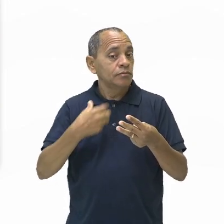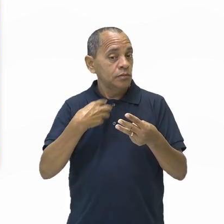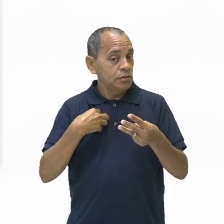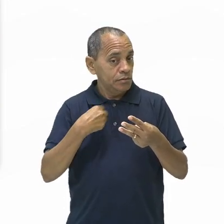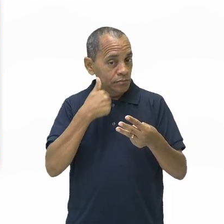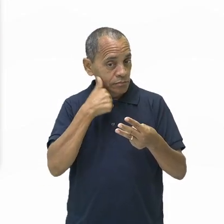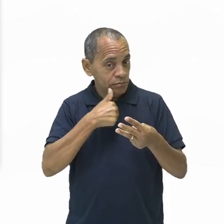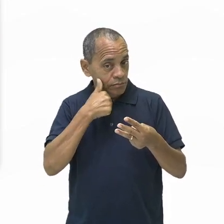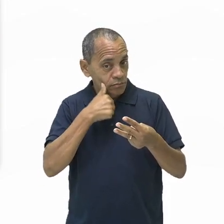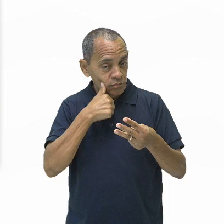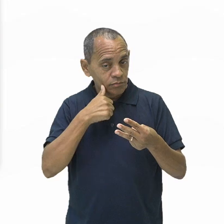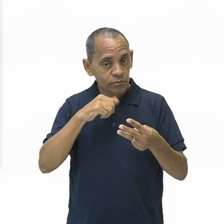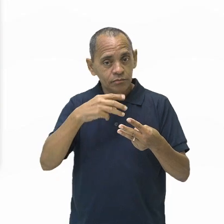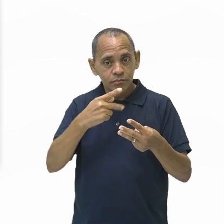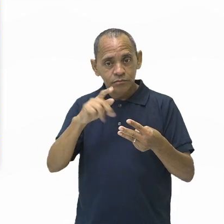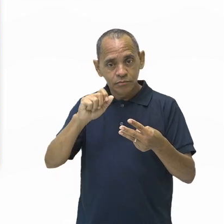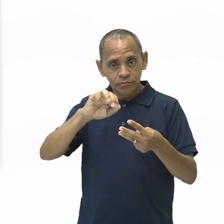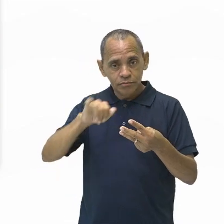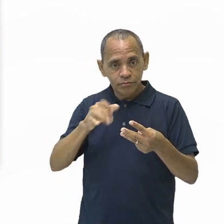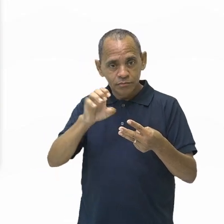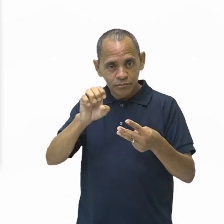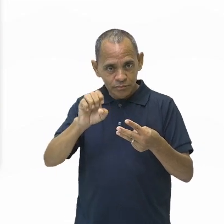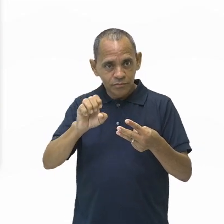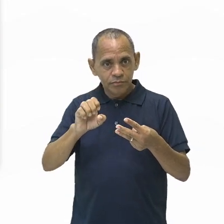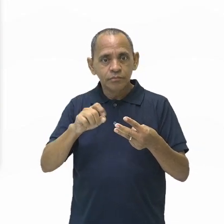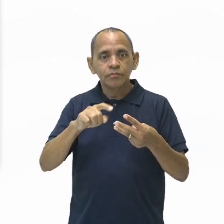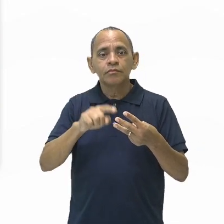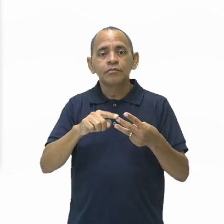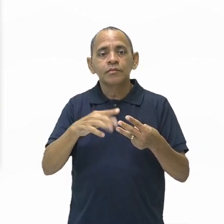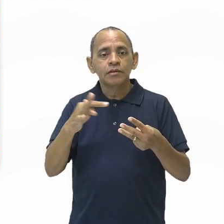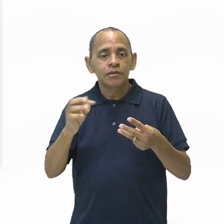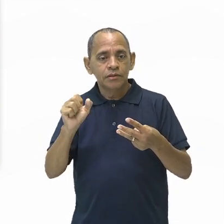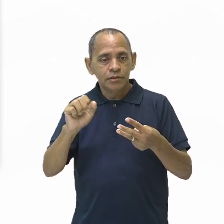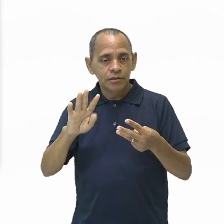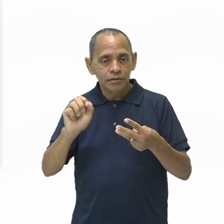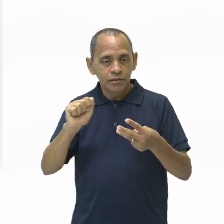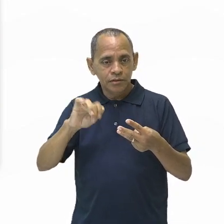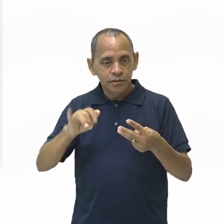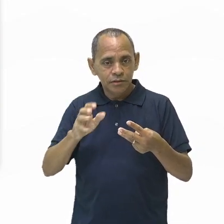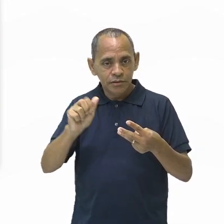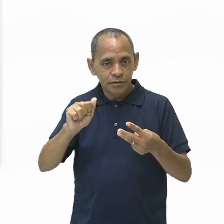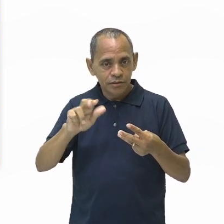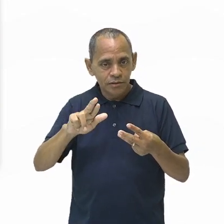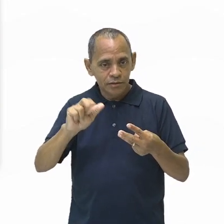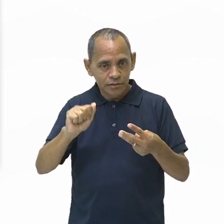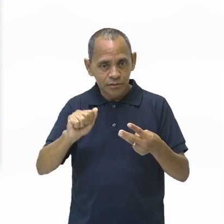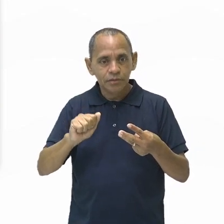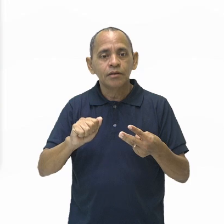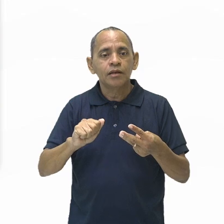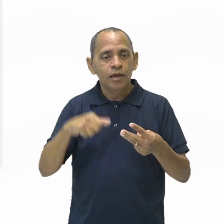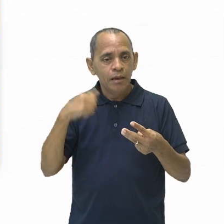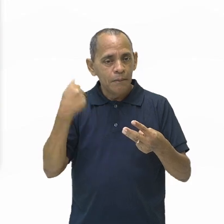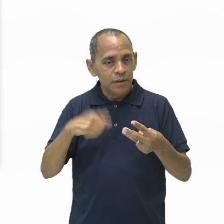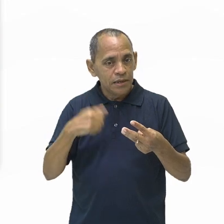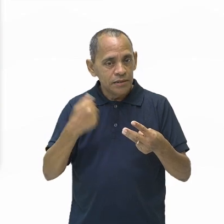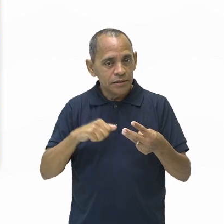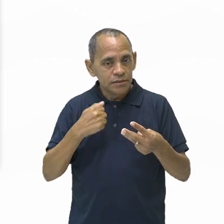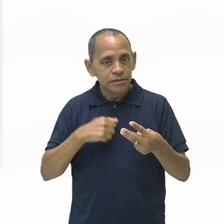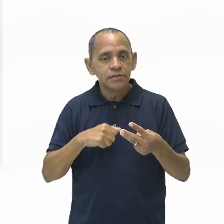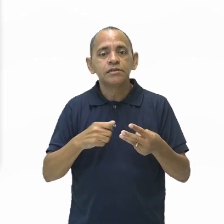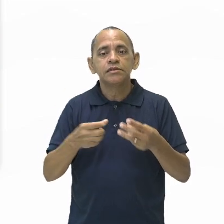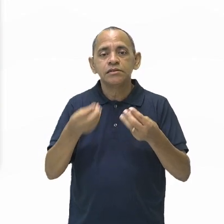tribo. Tá? E qual é essa tribo? A tribo Tabajara, né? E deve manter-se virgem,